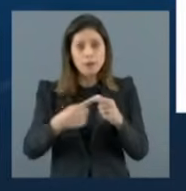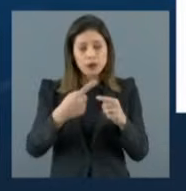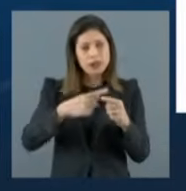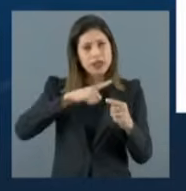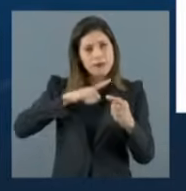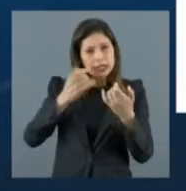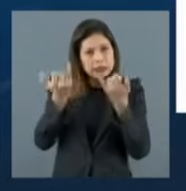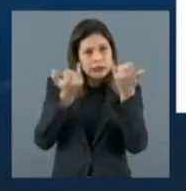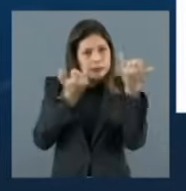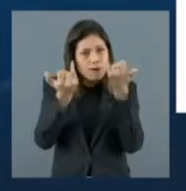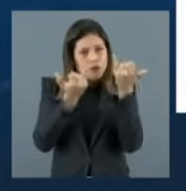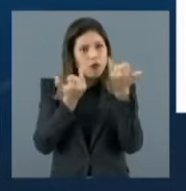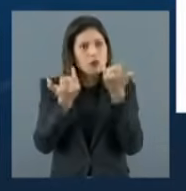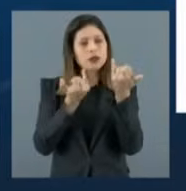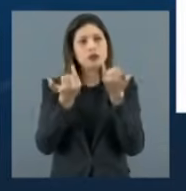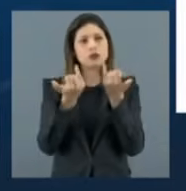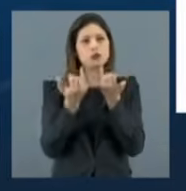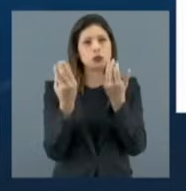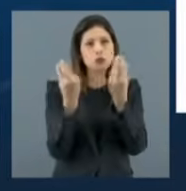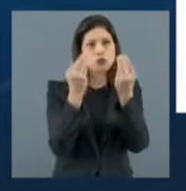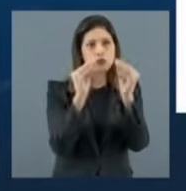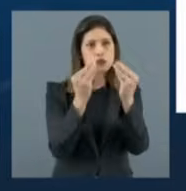teórico.